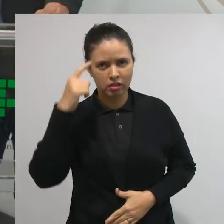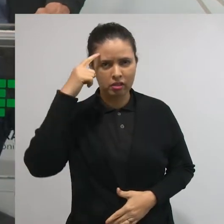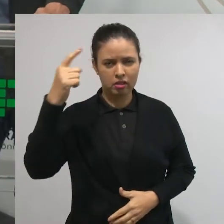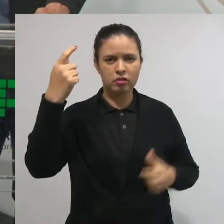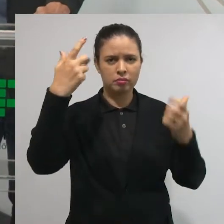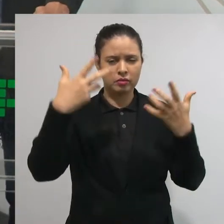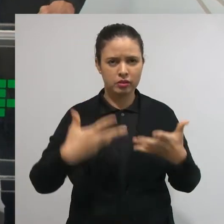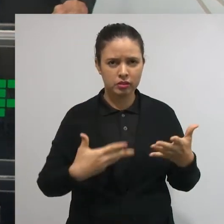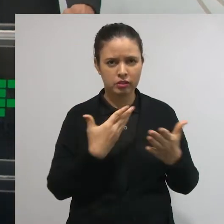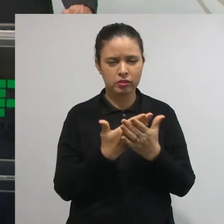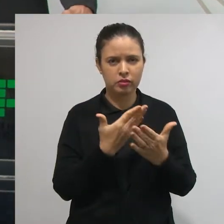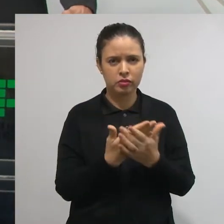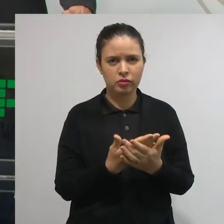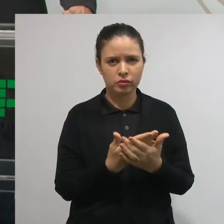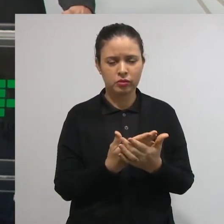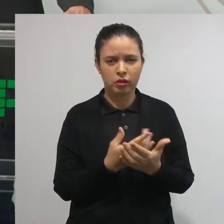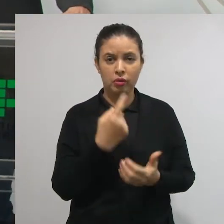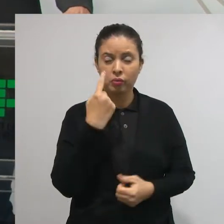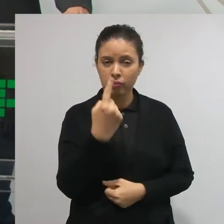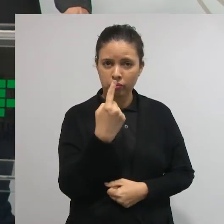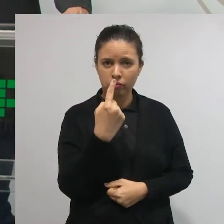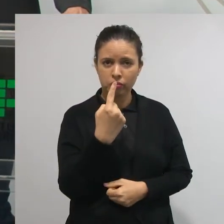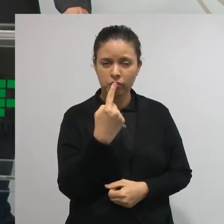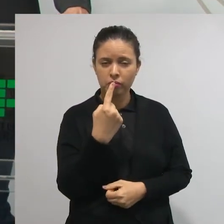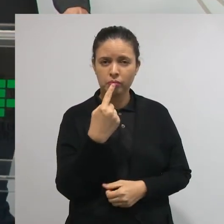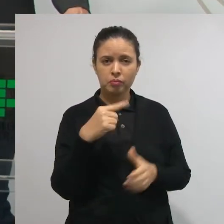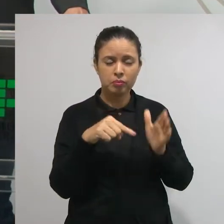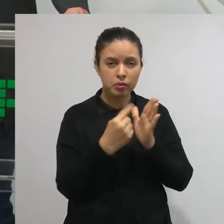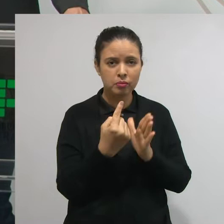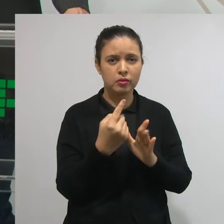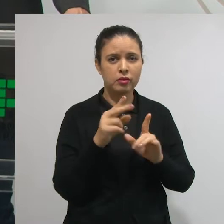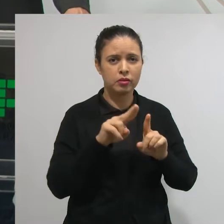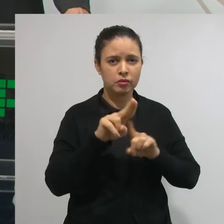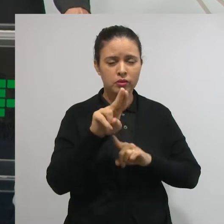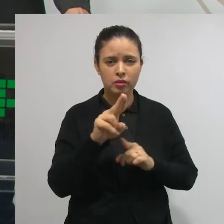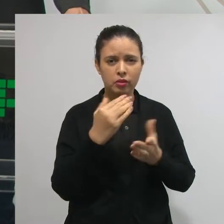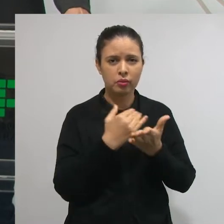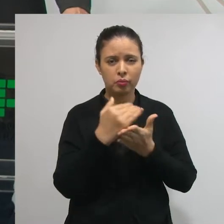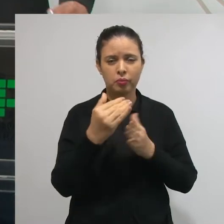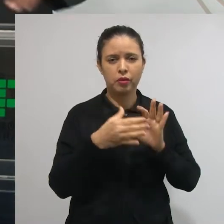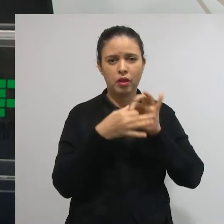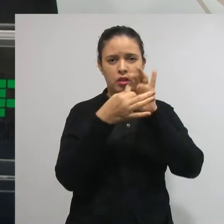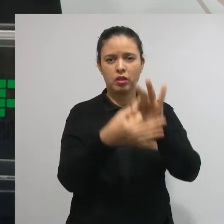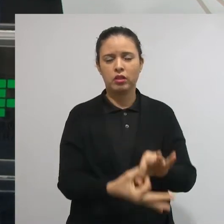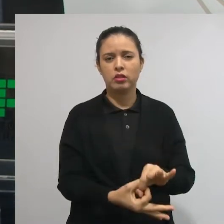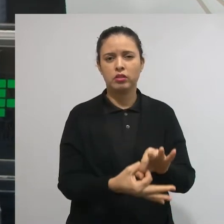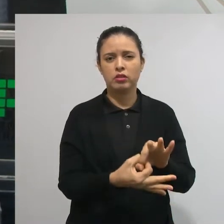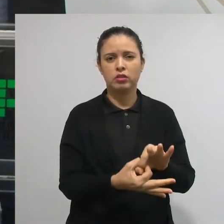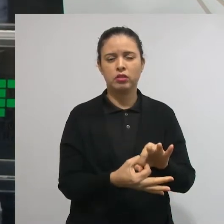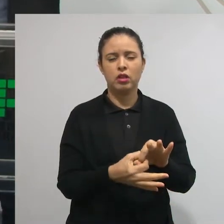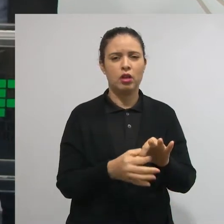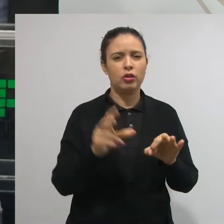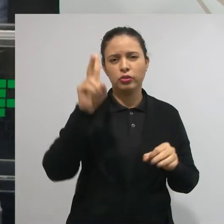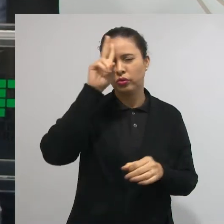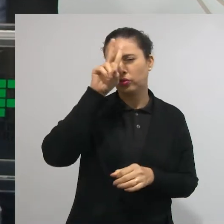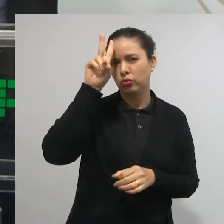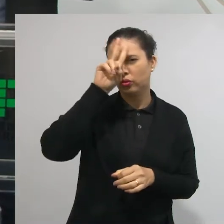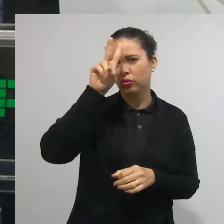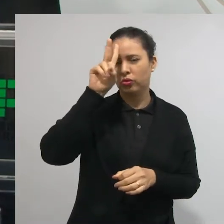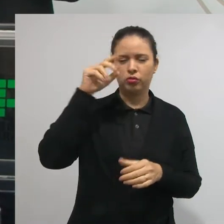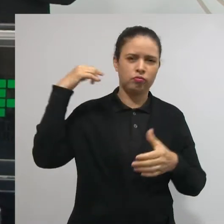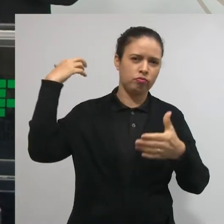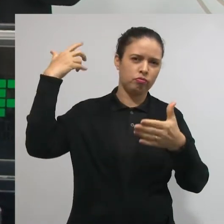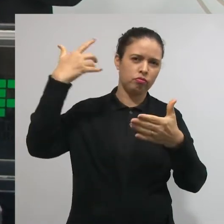aula 2, aliás, aula 1, primeira unidade lá, que a gente começou a falar da contextualização, contexto histórico das